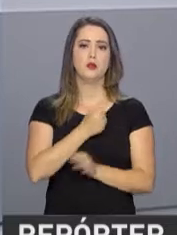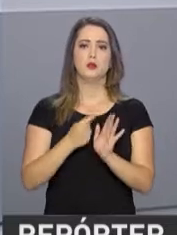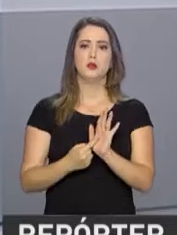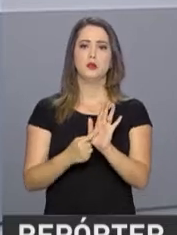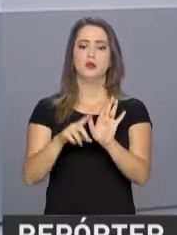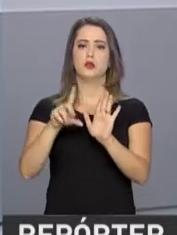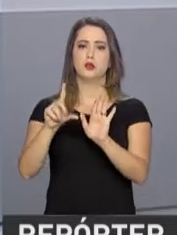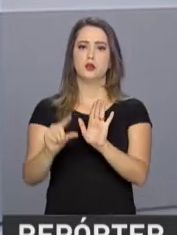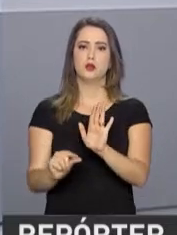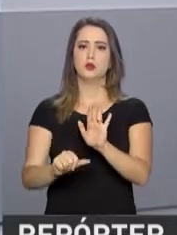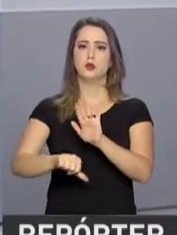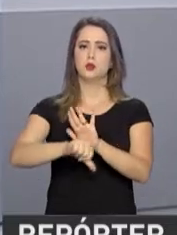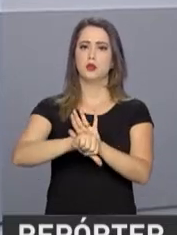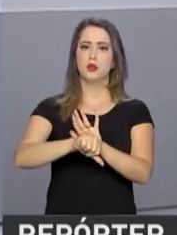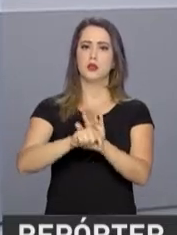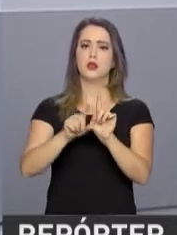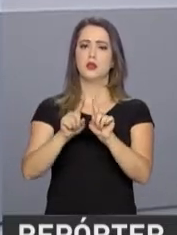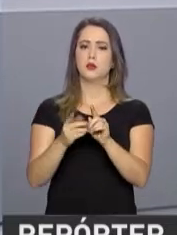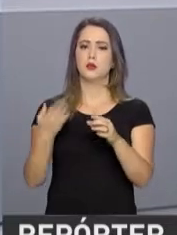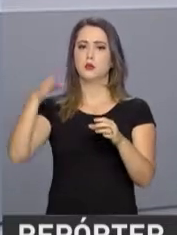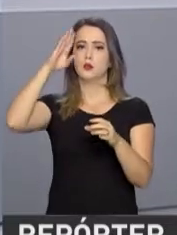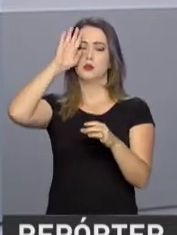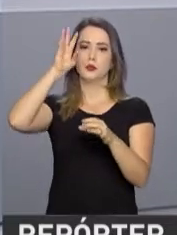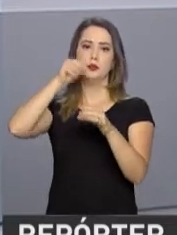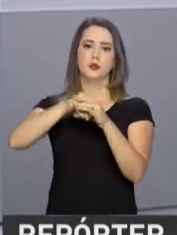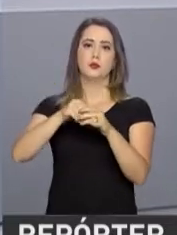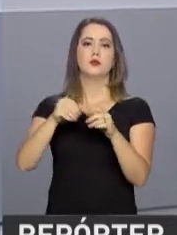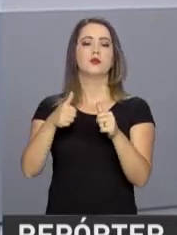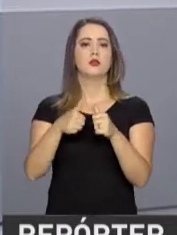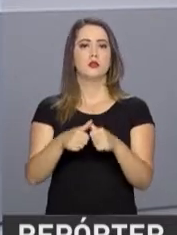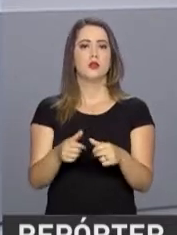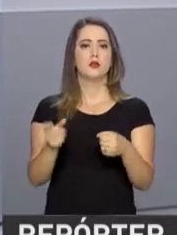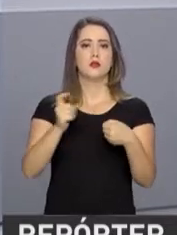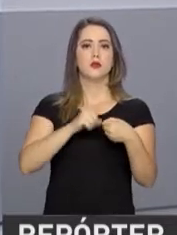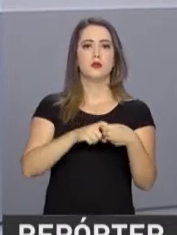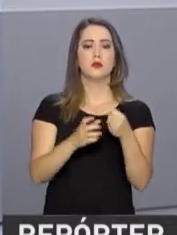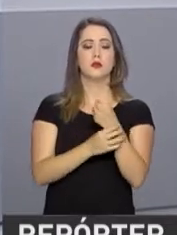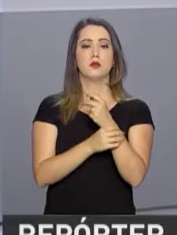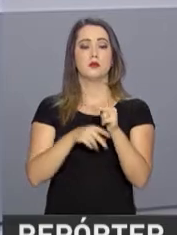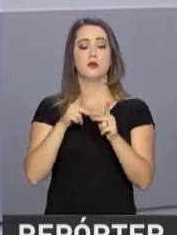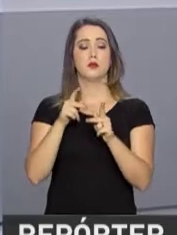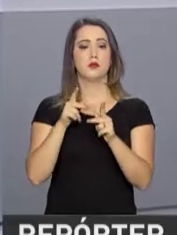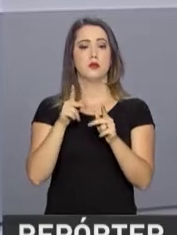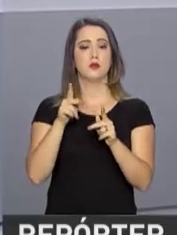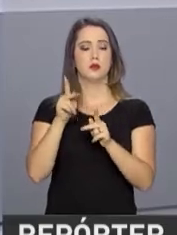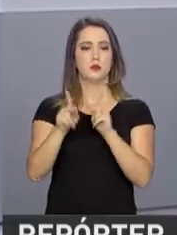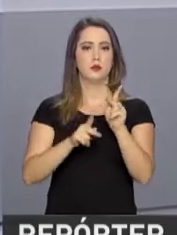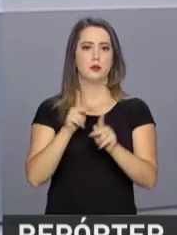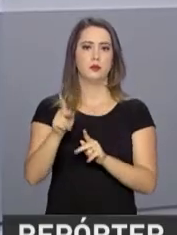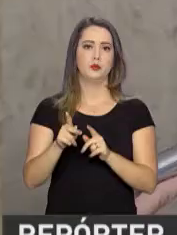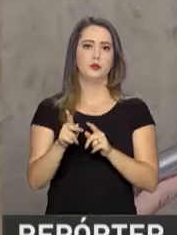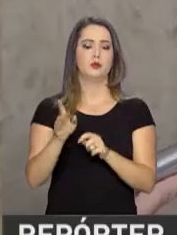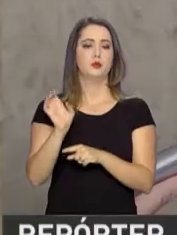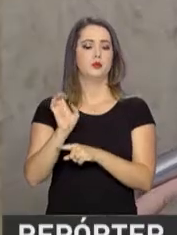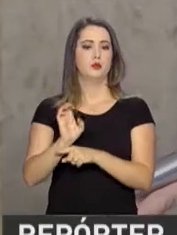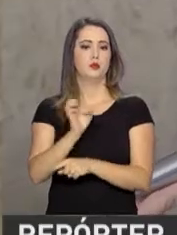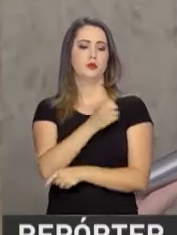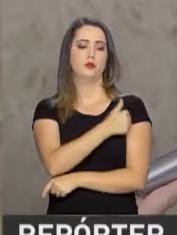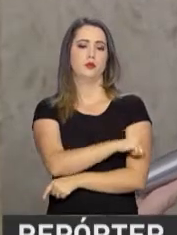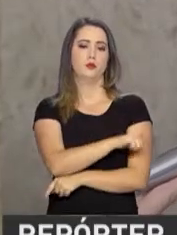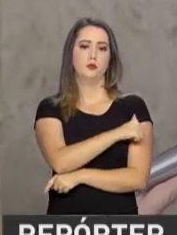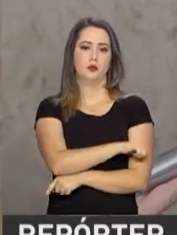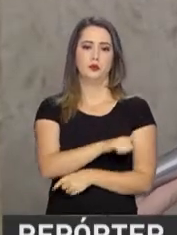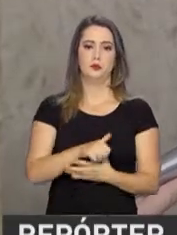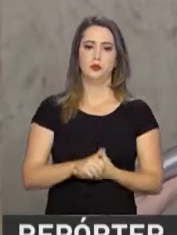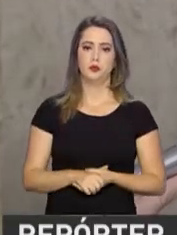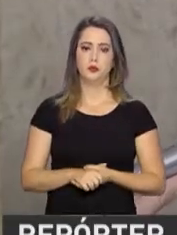queda da criminalidade e que a intervenção está reconstruindo as forças de segurança do estado já